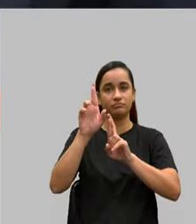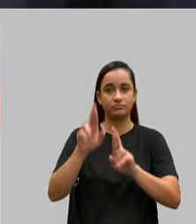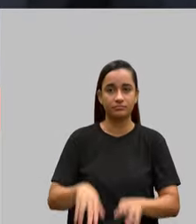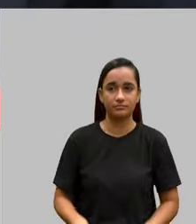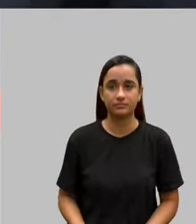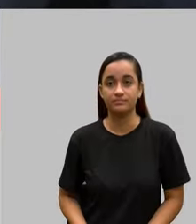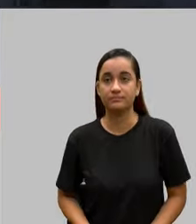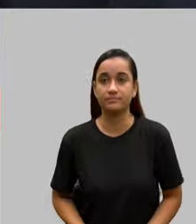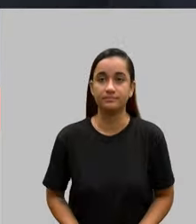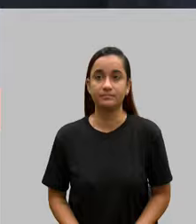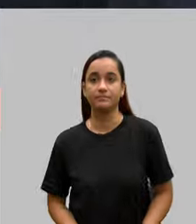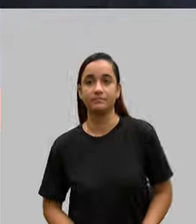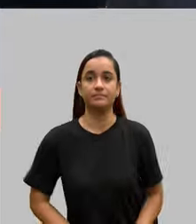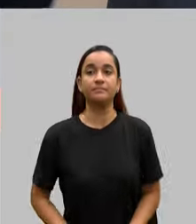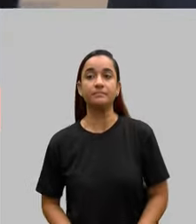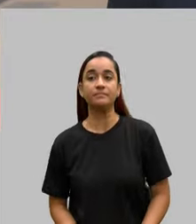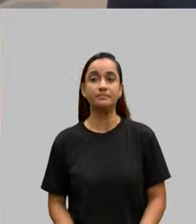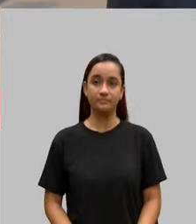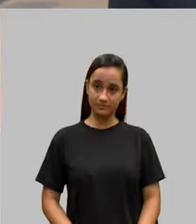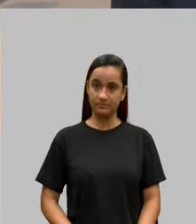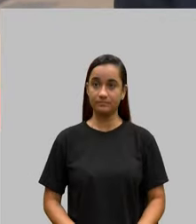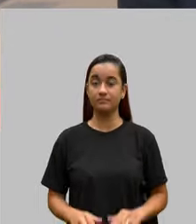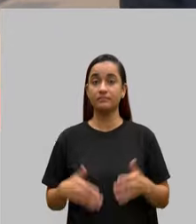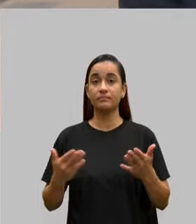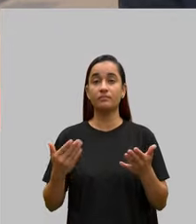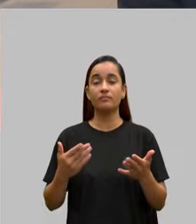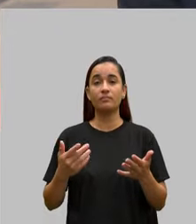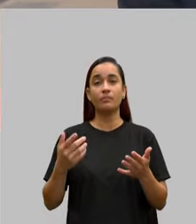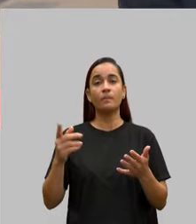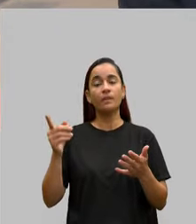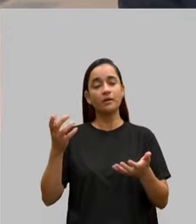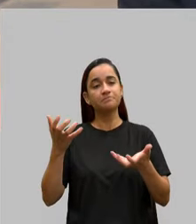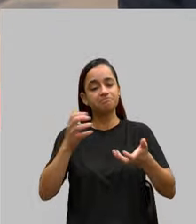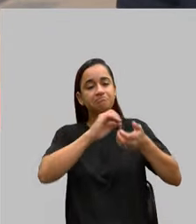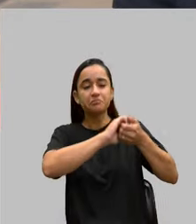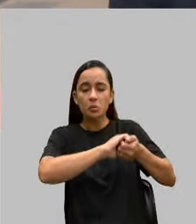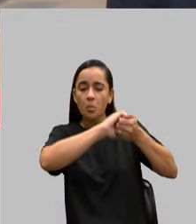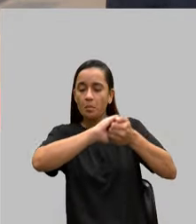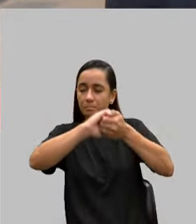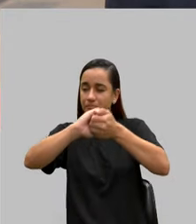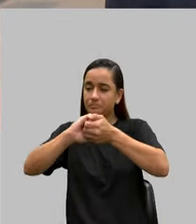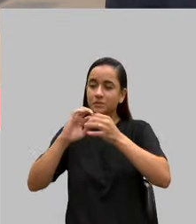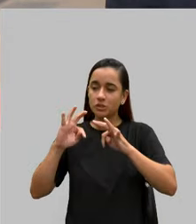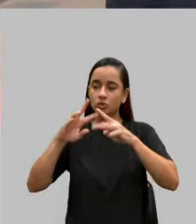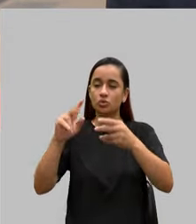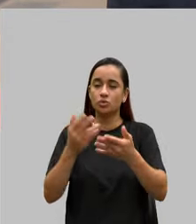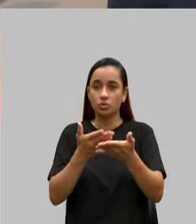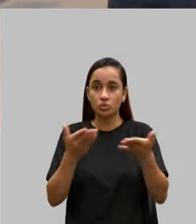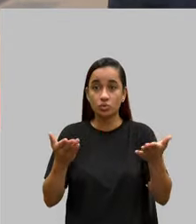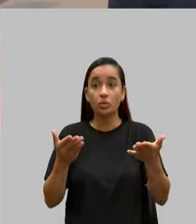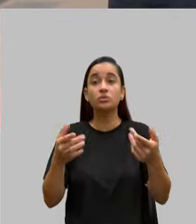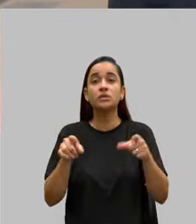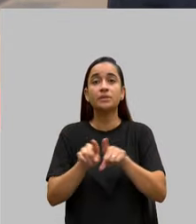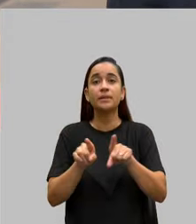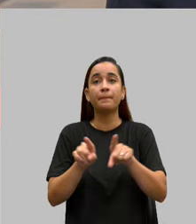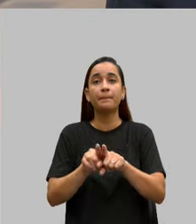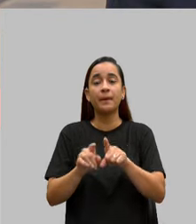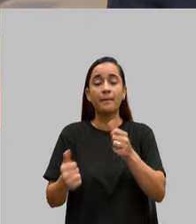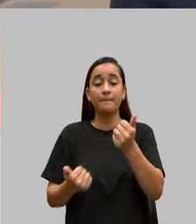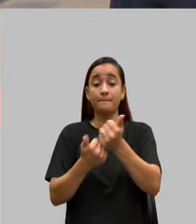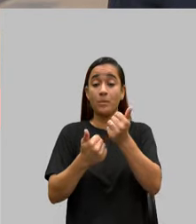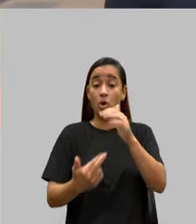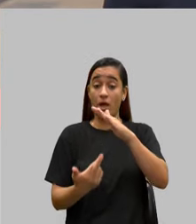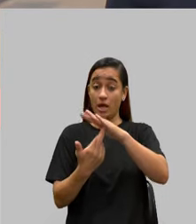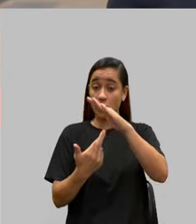saudação Obrigada Manda uma saudação a todos eh como pró-reitora de pesquisa Fico muito